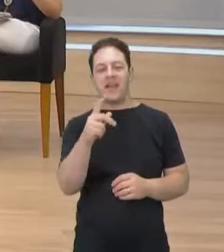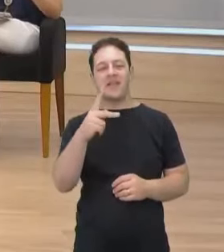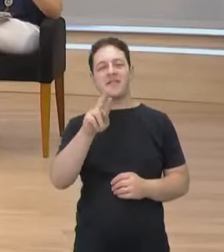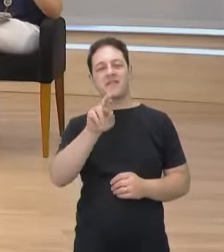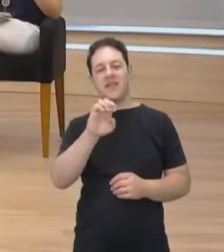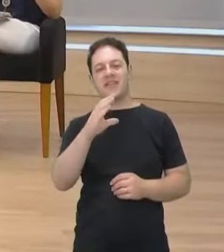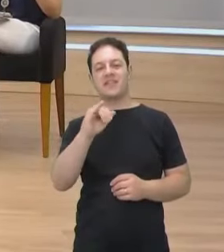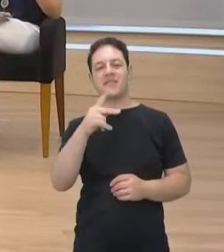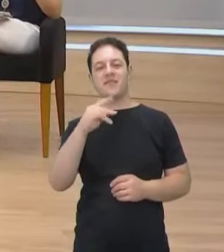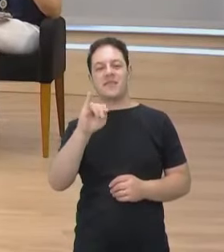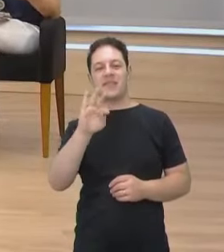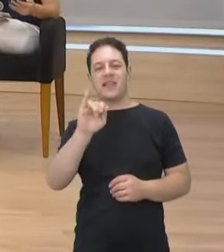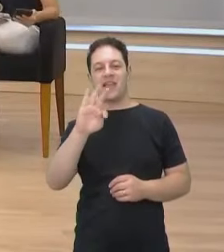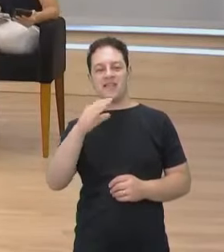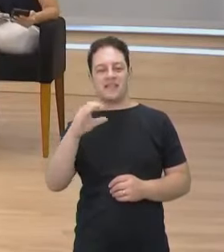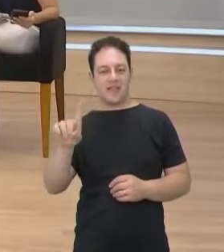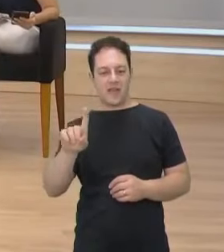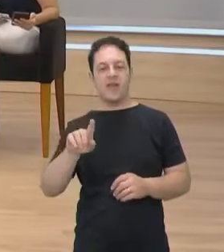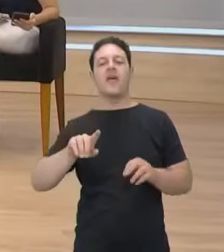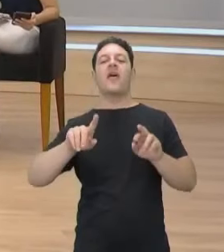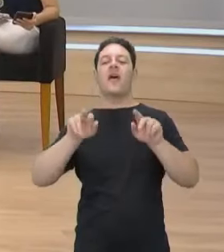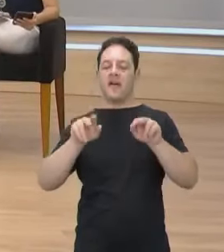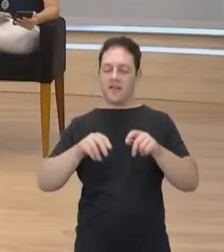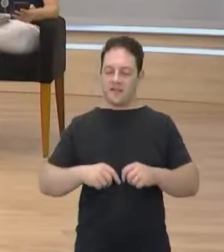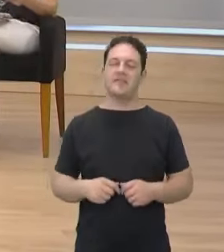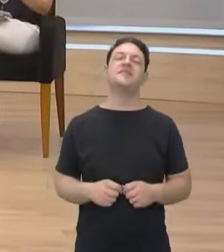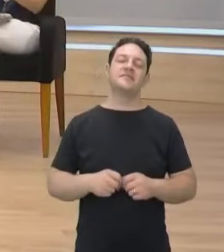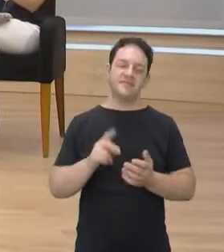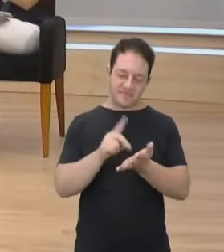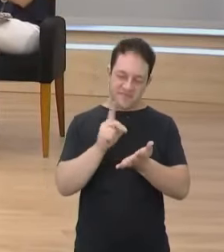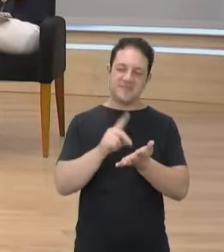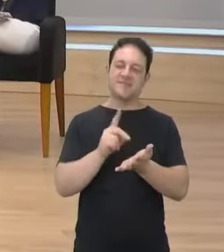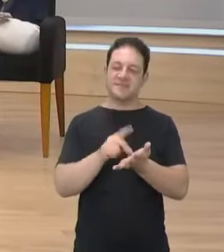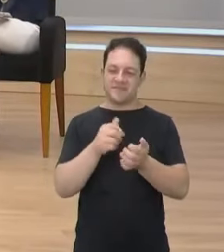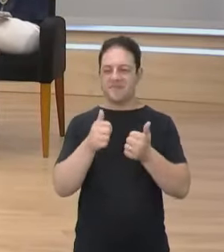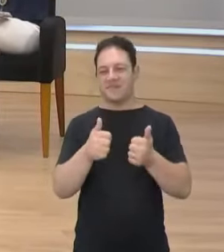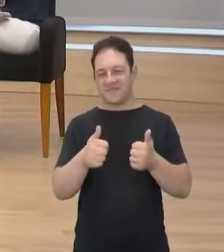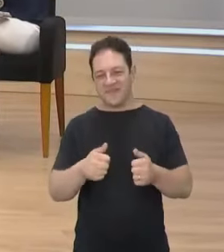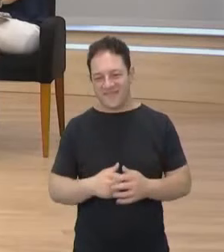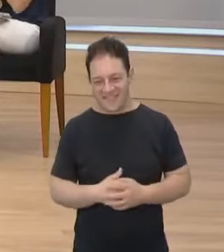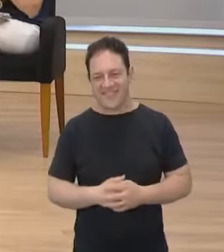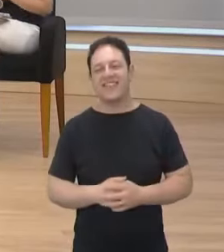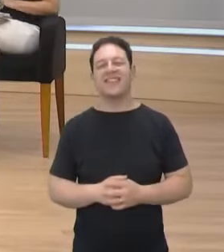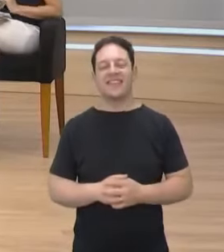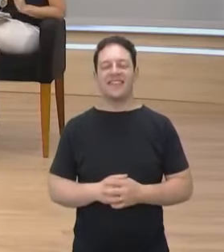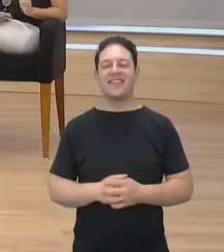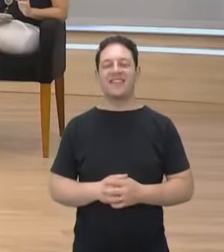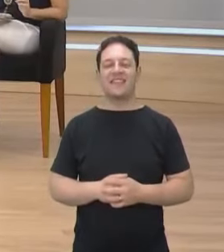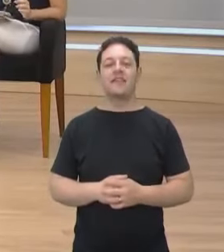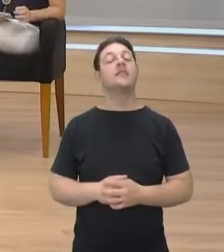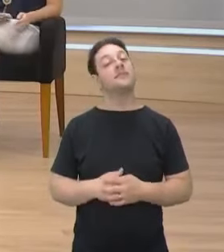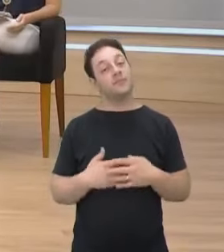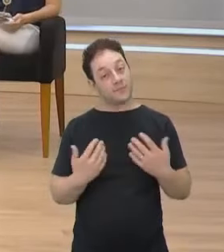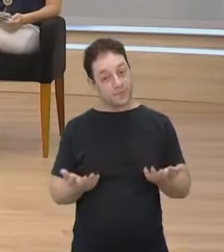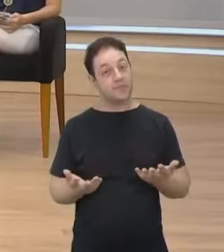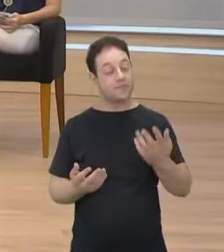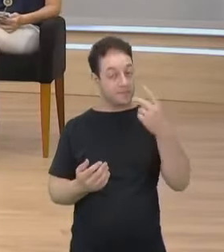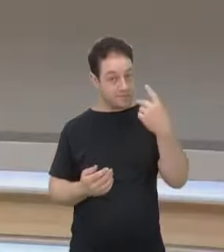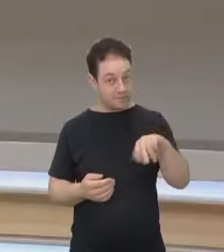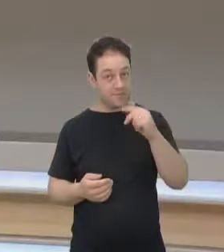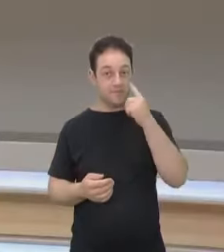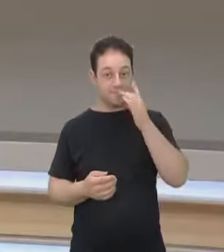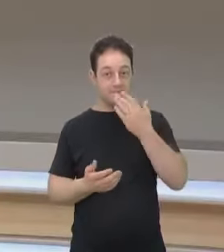esse erro, assim, essa... É igual a percolação. É, verdade, tá certo. Então, pessoal, vamos